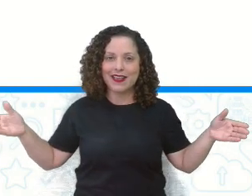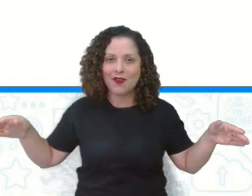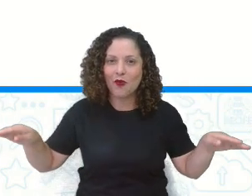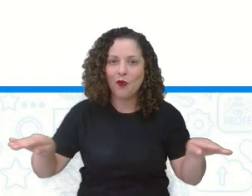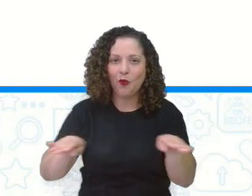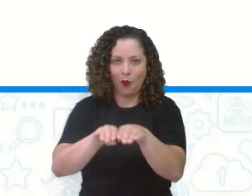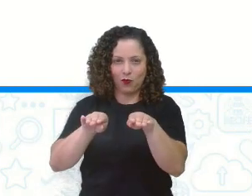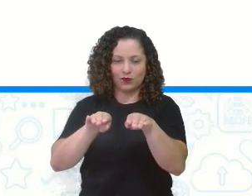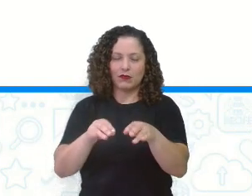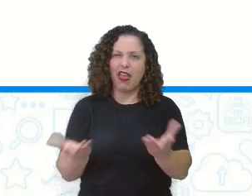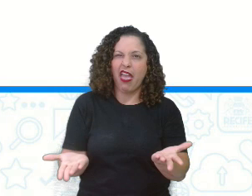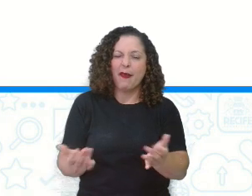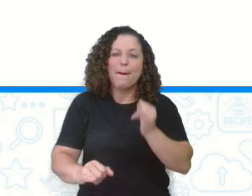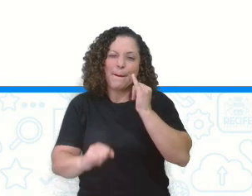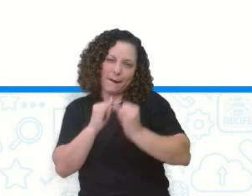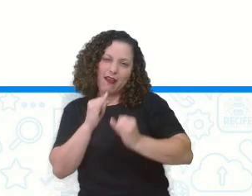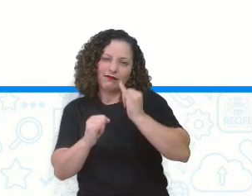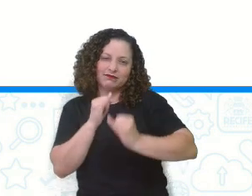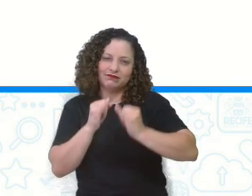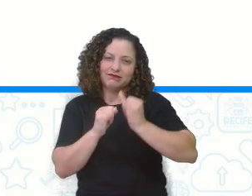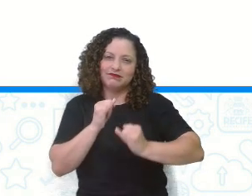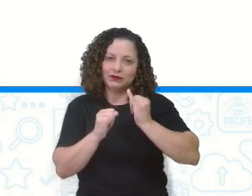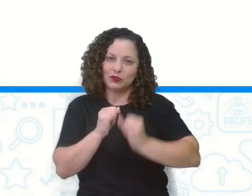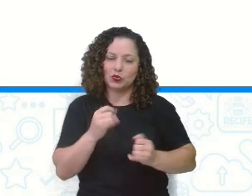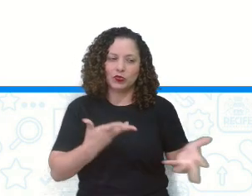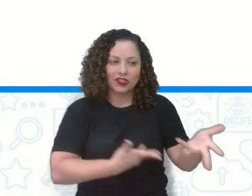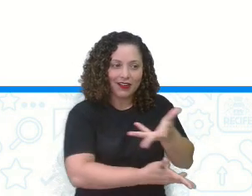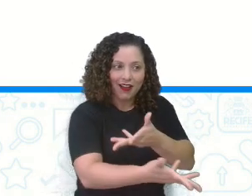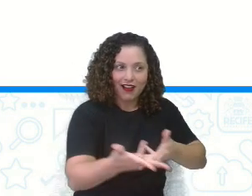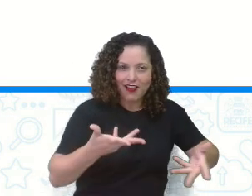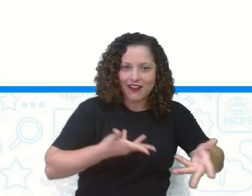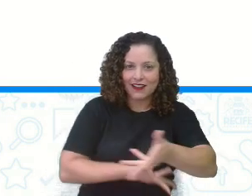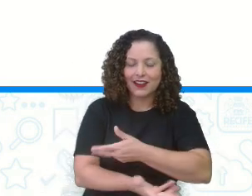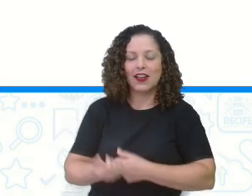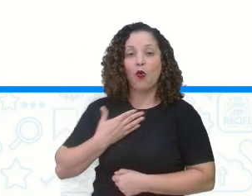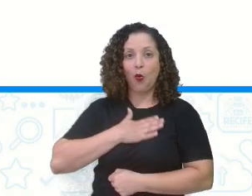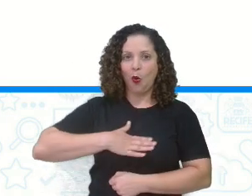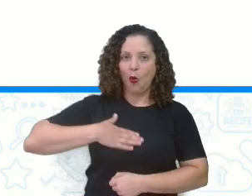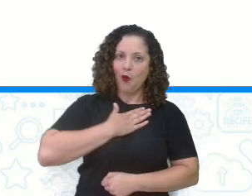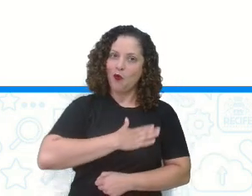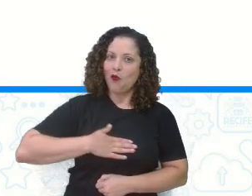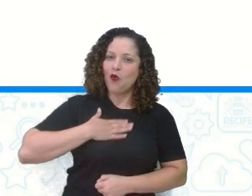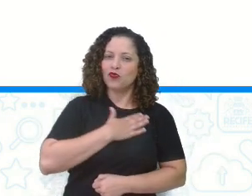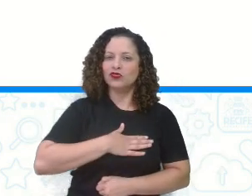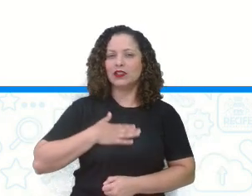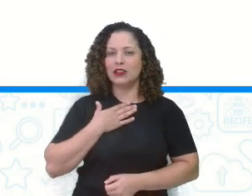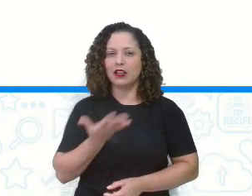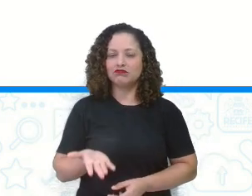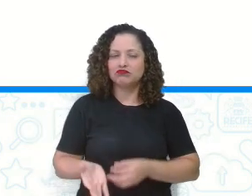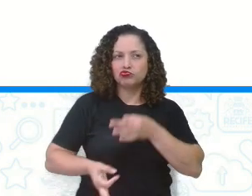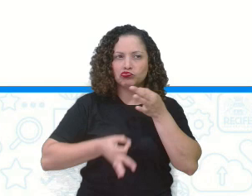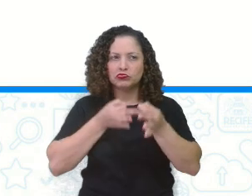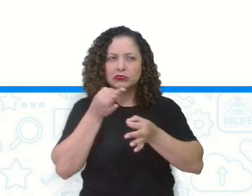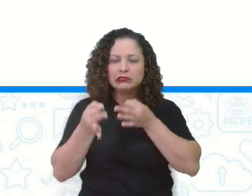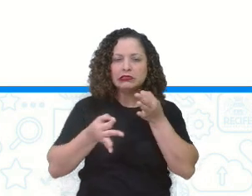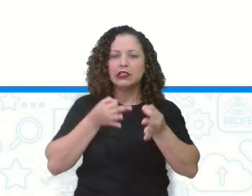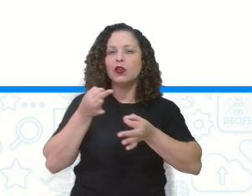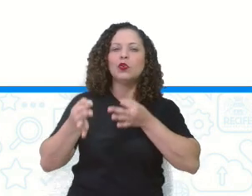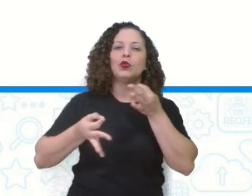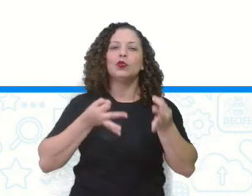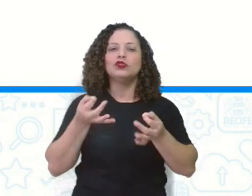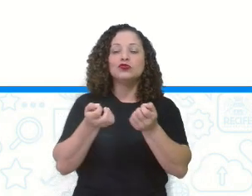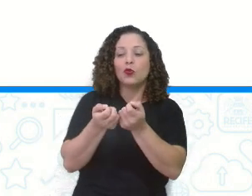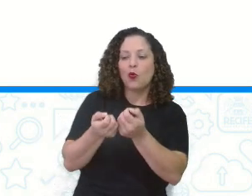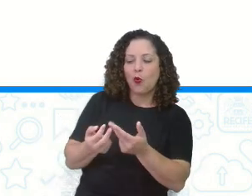que é parecido, que a gente comunga do mesmo gosto, muitas vezes, não é? Das